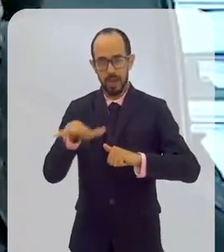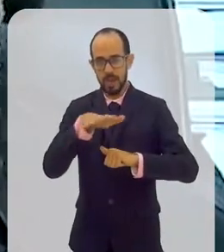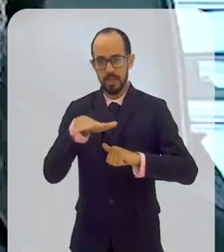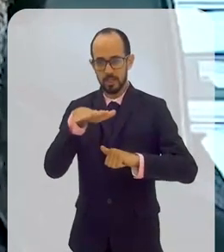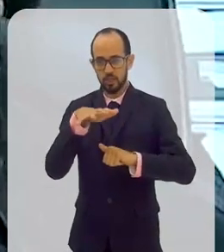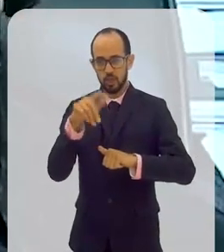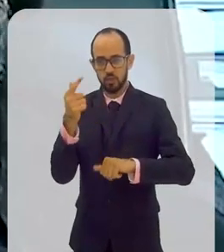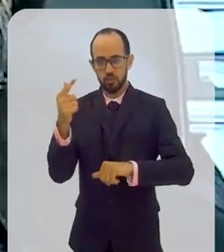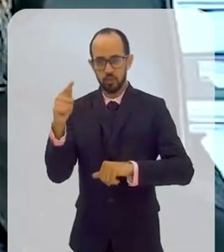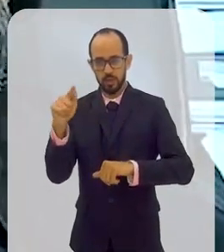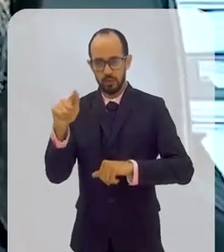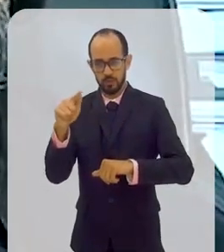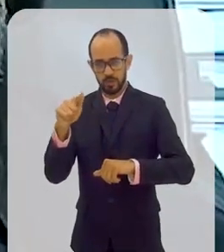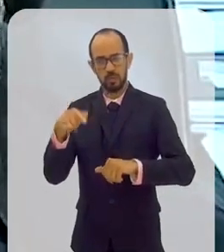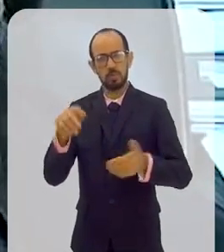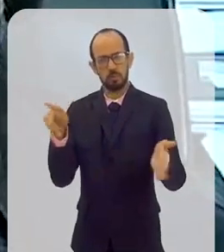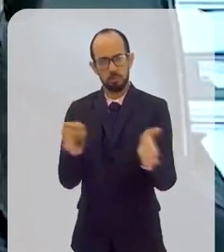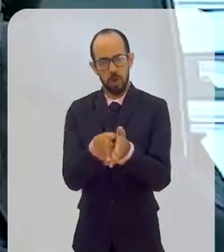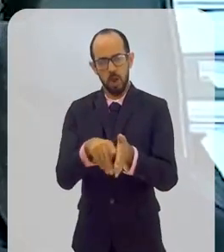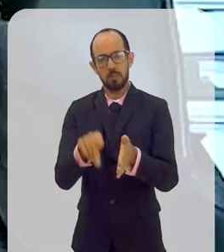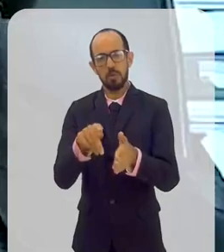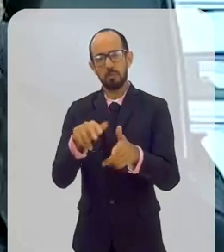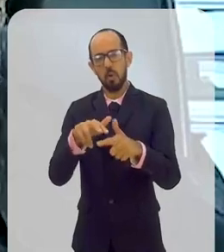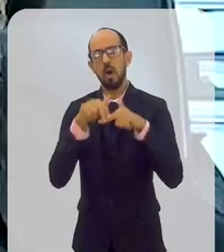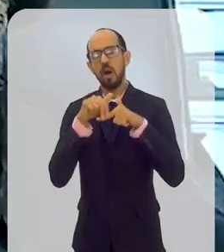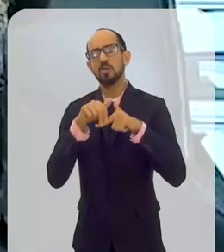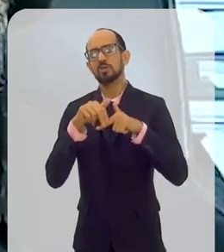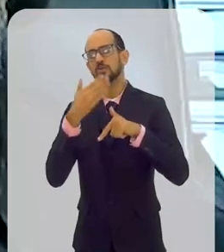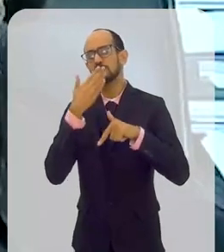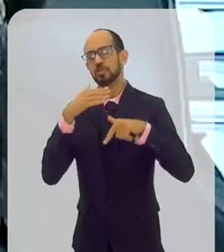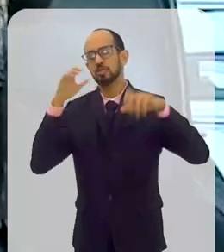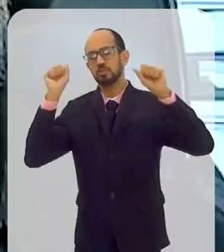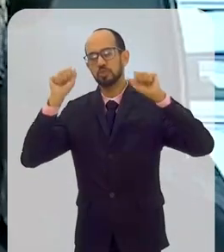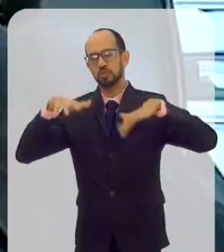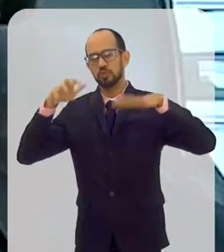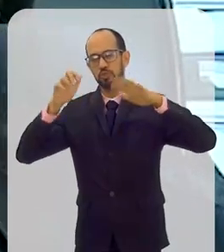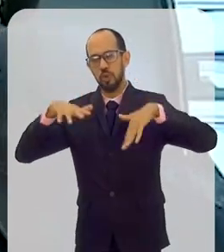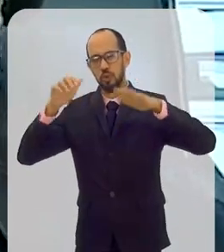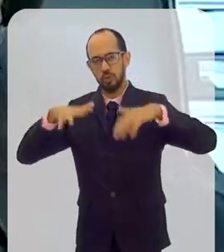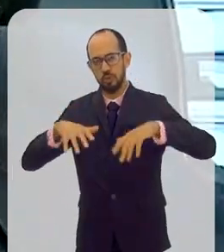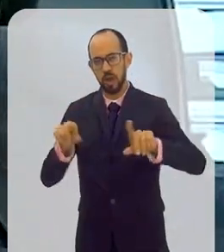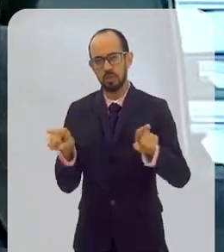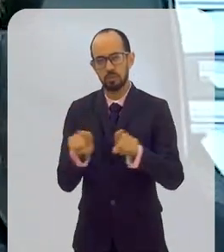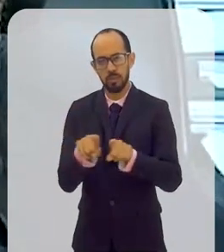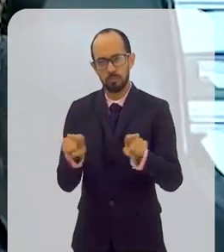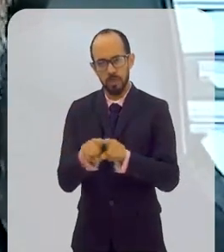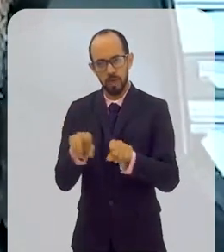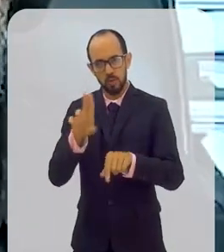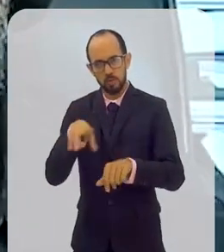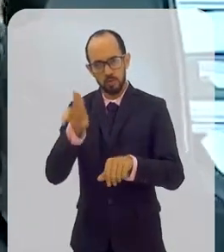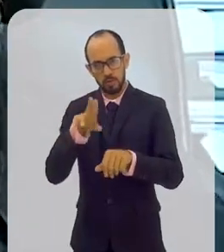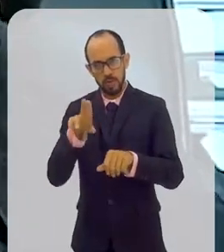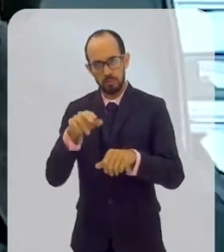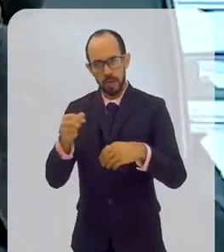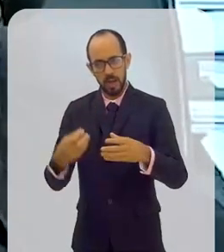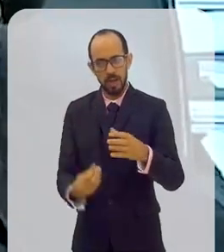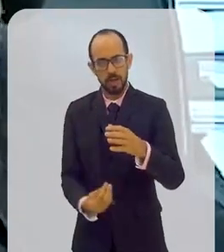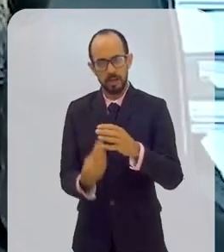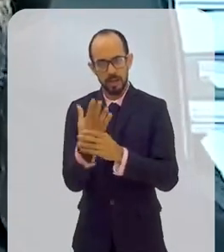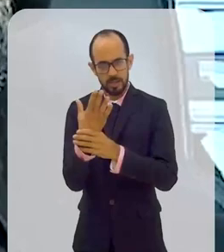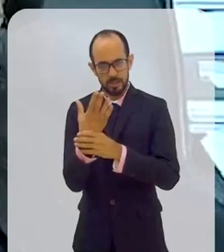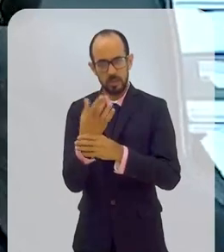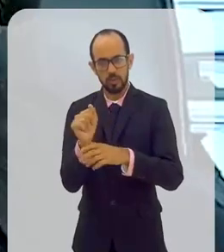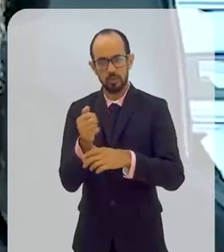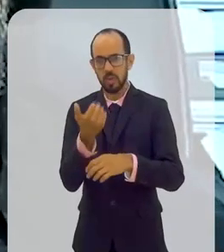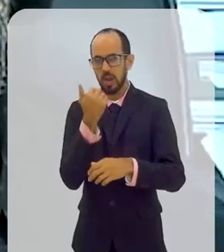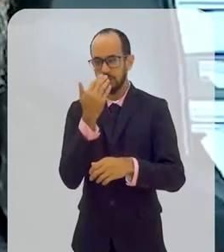condições específicas de chuva e de sol, e essas sementes são utilizadas hoje na produção da nossa região, especificamente,